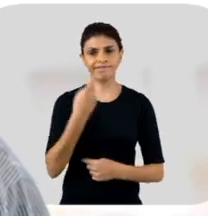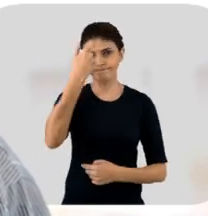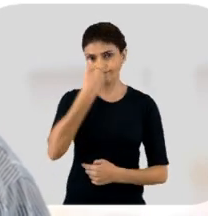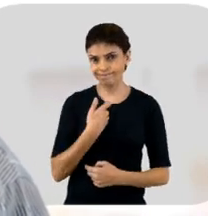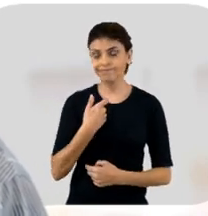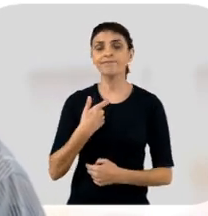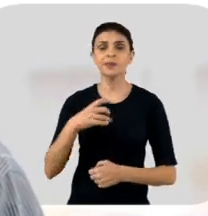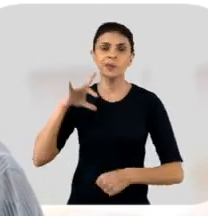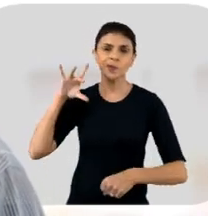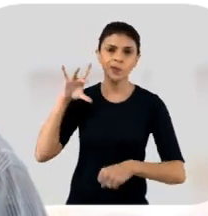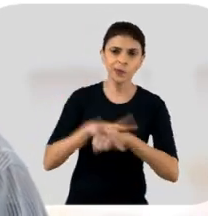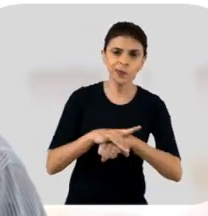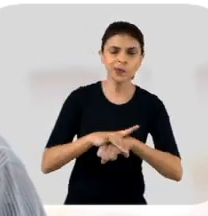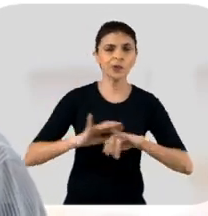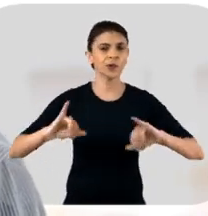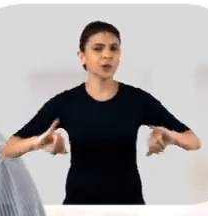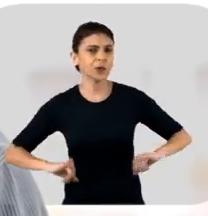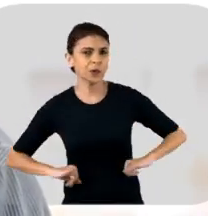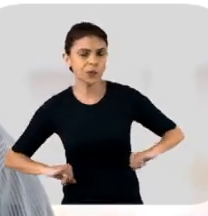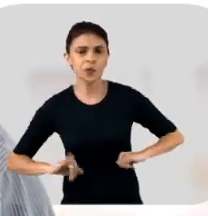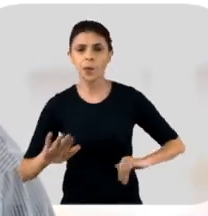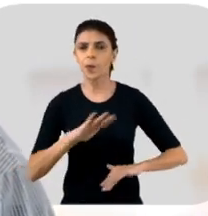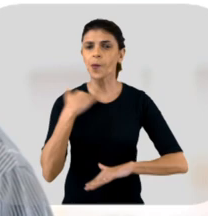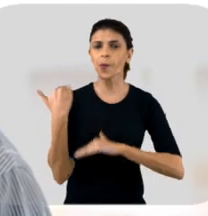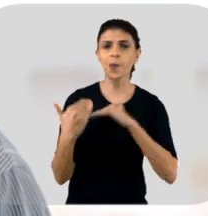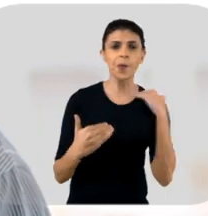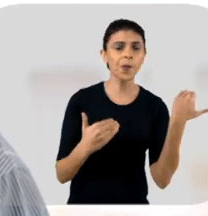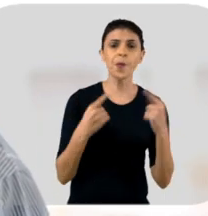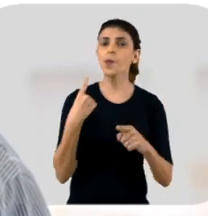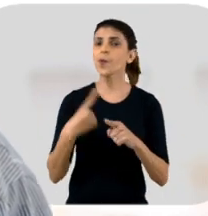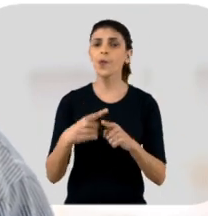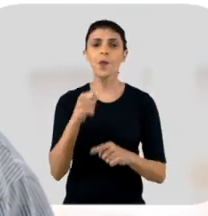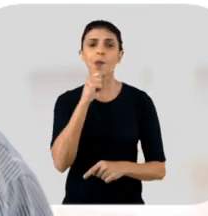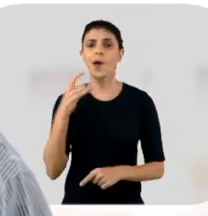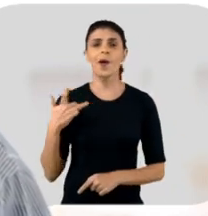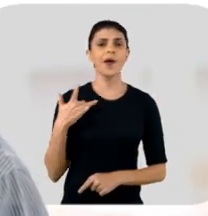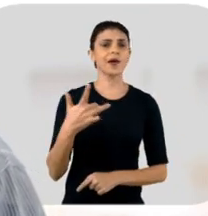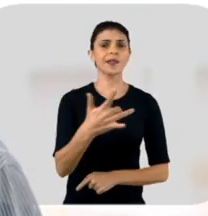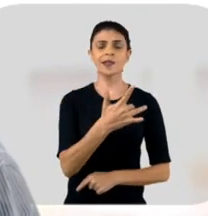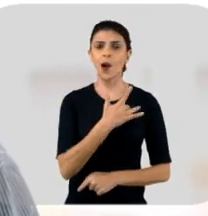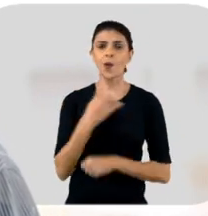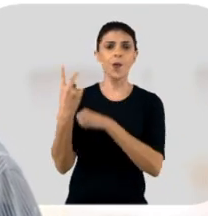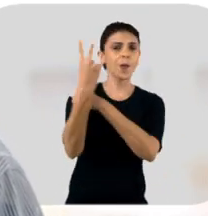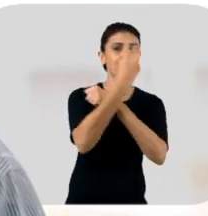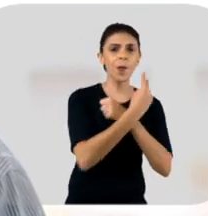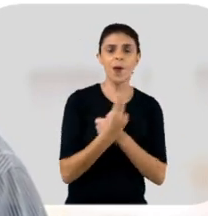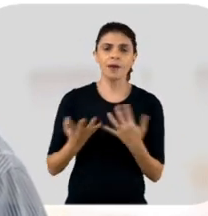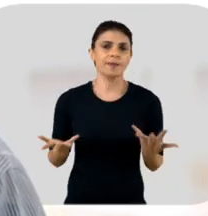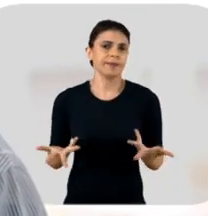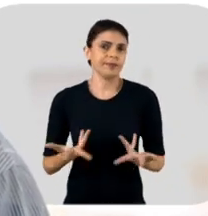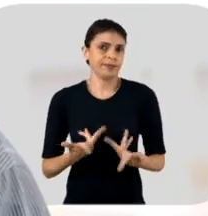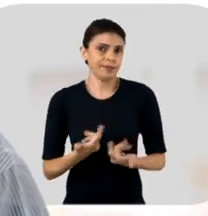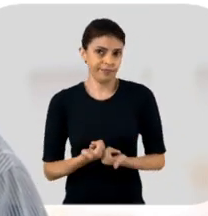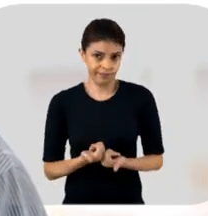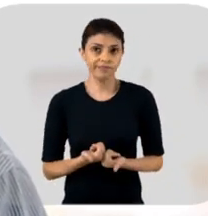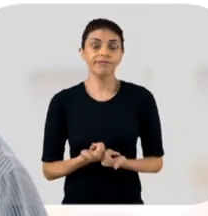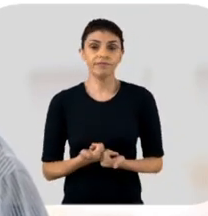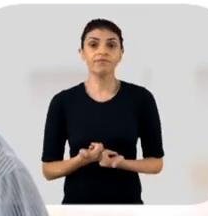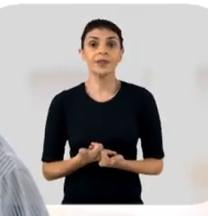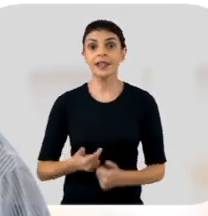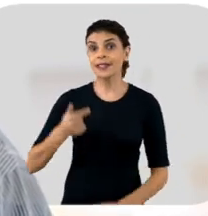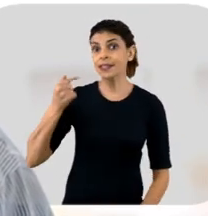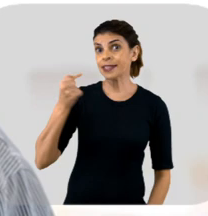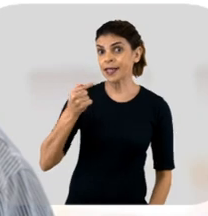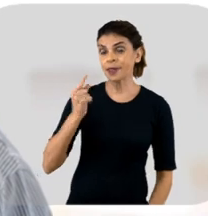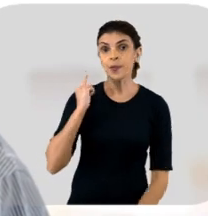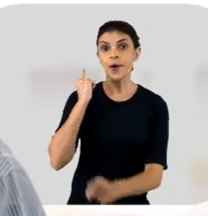adoecendo, sofrendo, morrendo, por não termos acesso à saúde ao pleno cuidado. Hoje, encerramos o